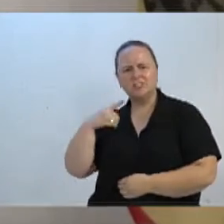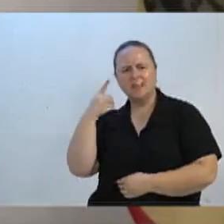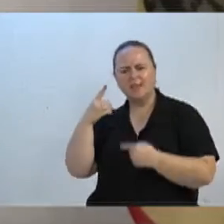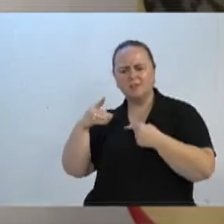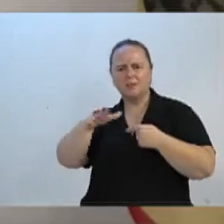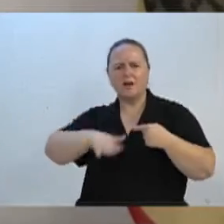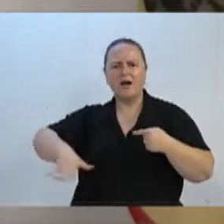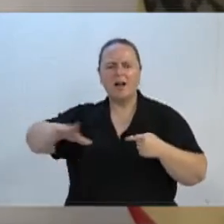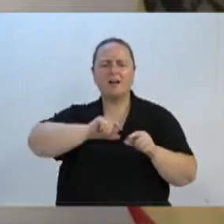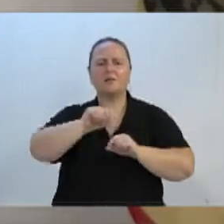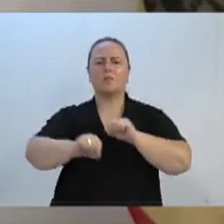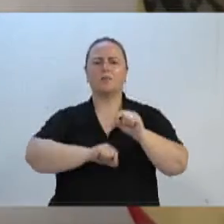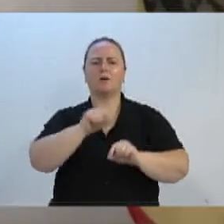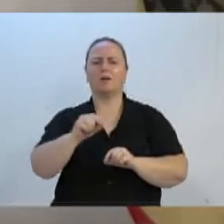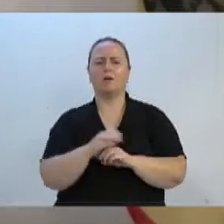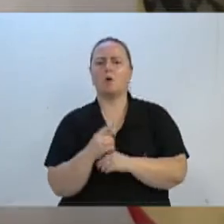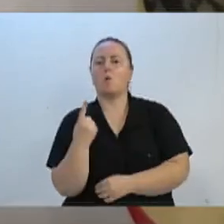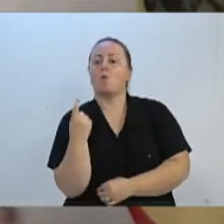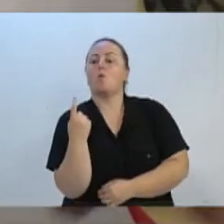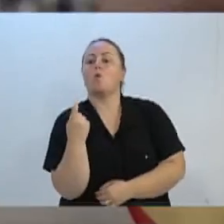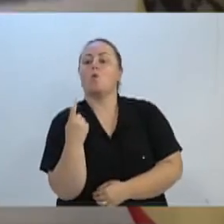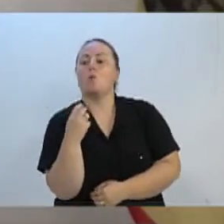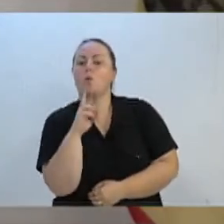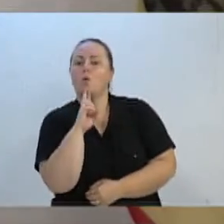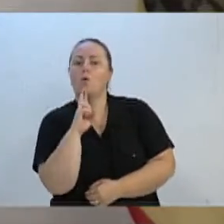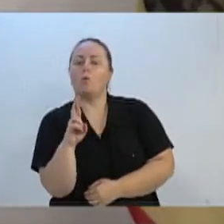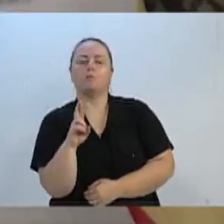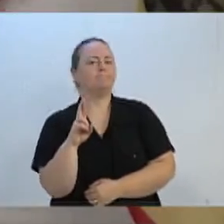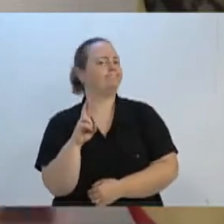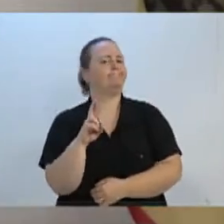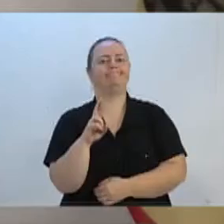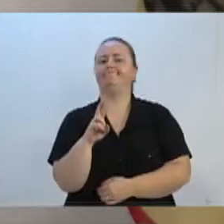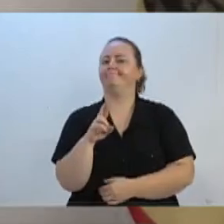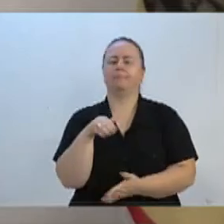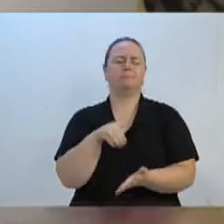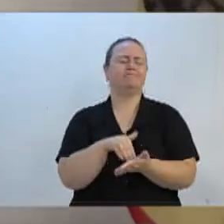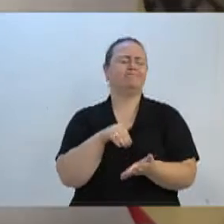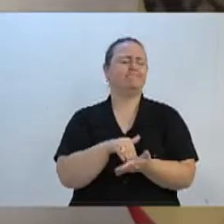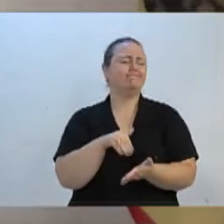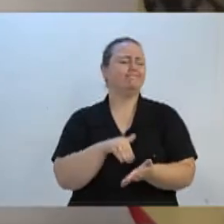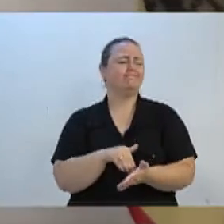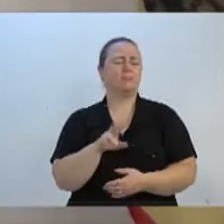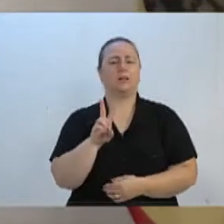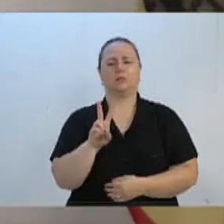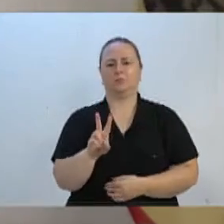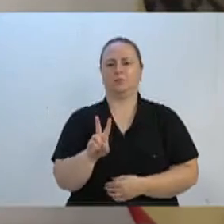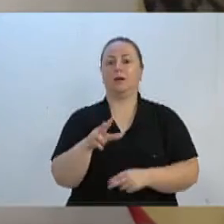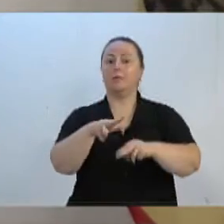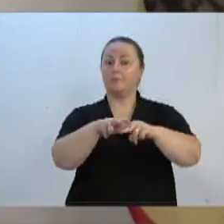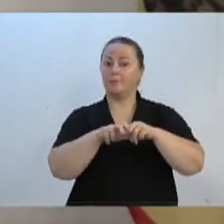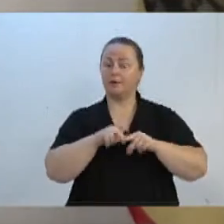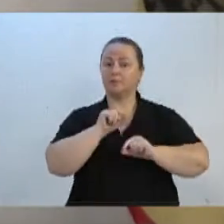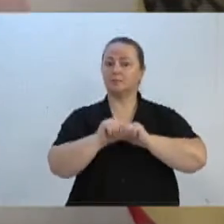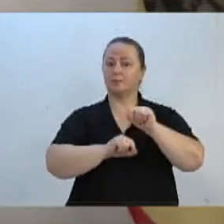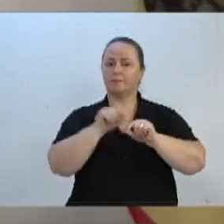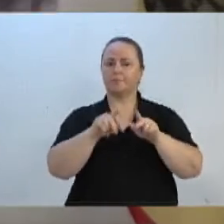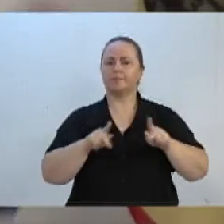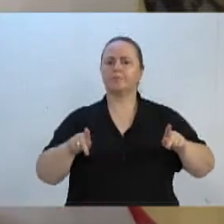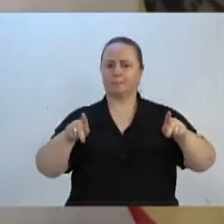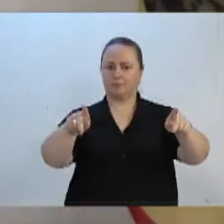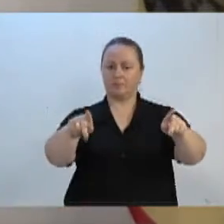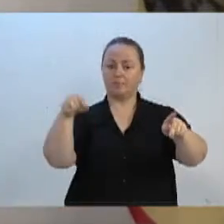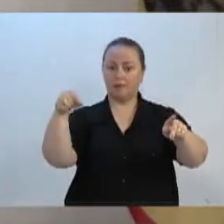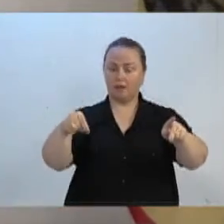em direito que tenha uma única vertente. Tudo tem, no mínimo, duas vertentes. Então, que a Procuradoria, vem outra sugestão, dê as